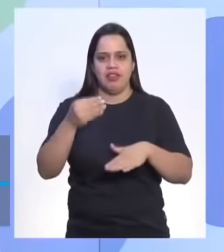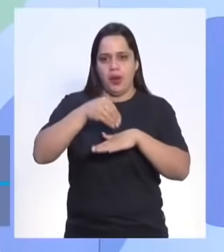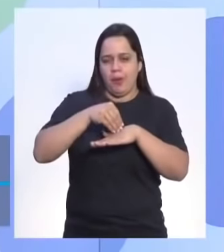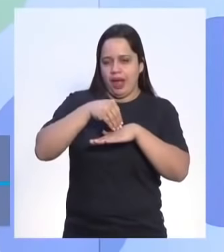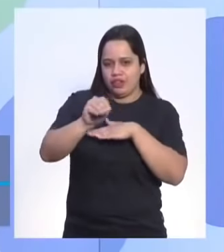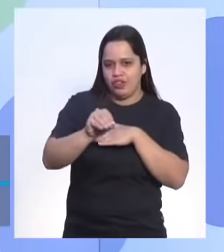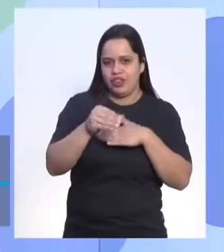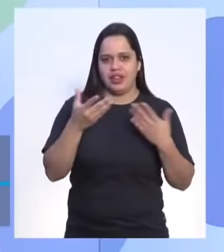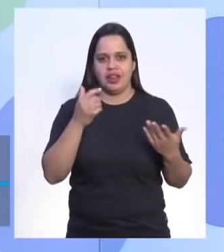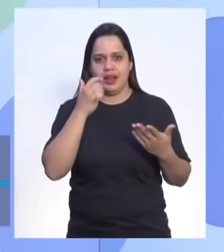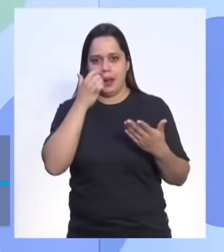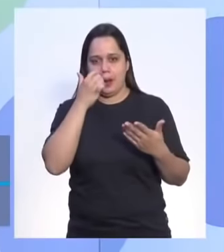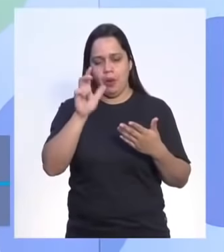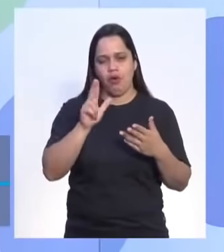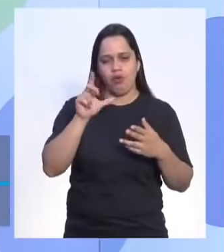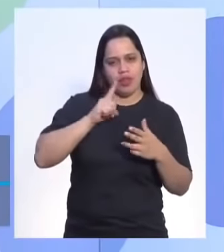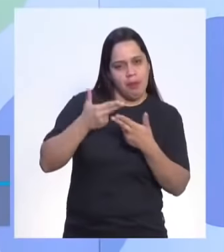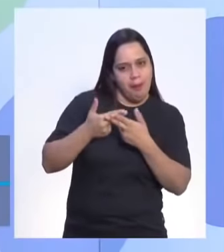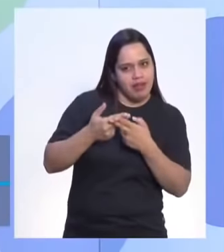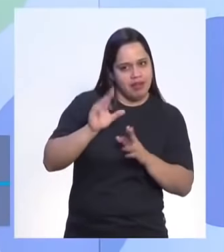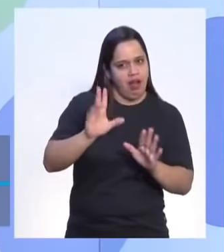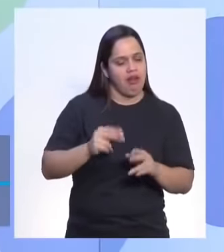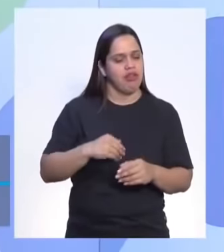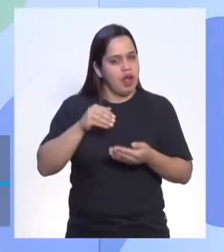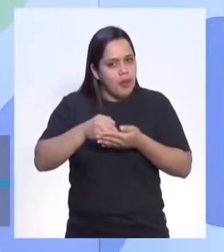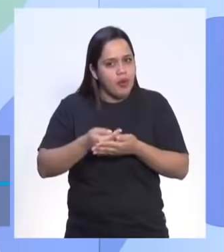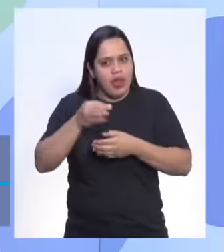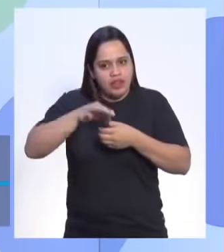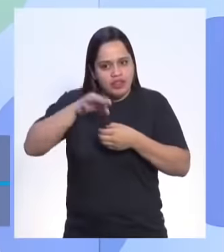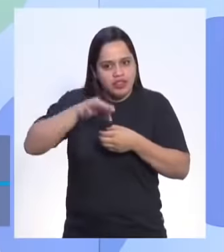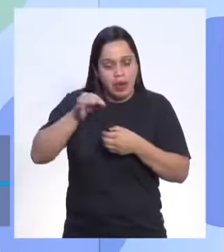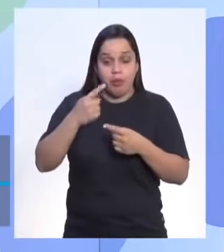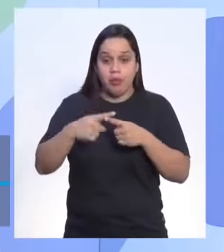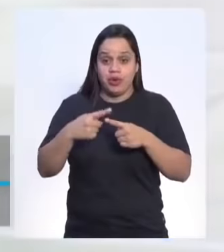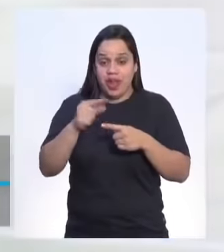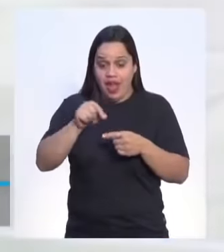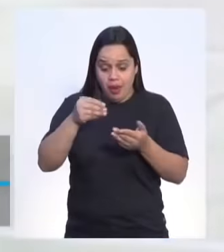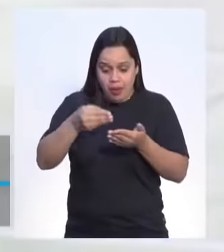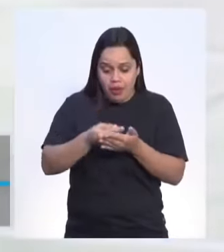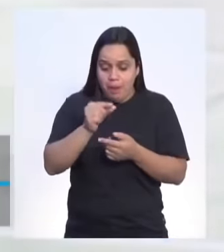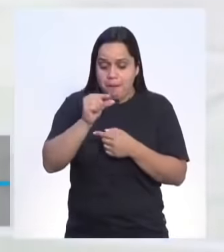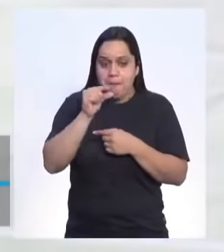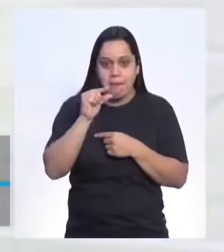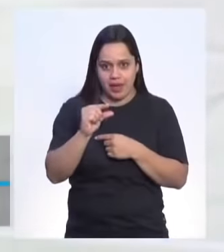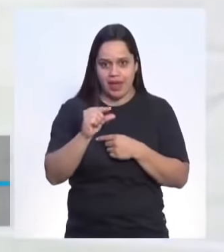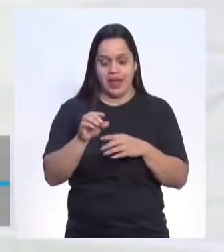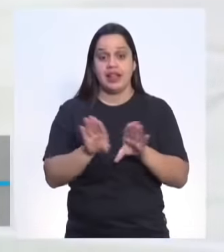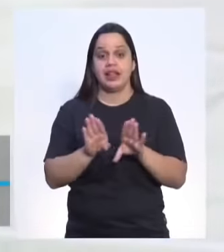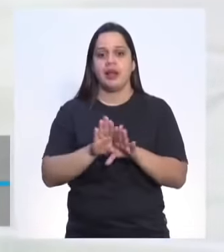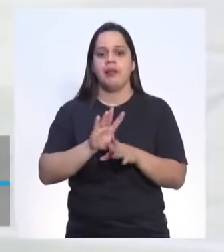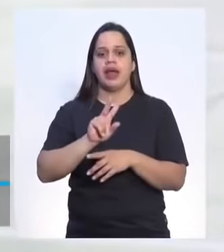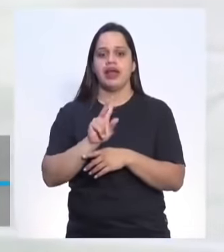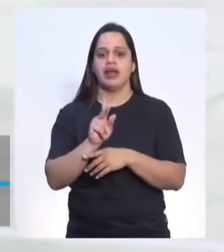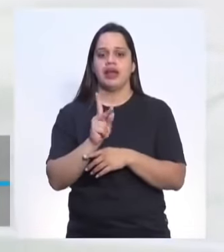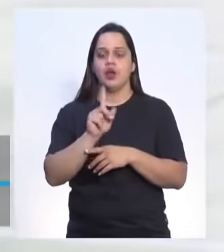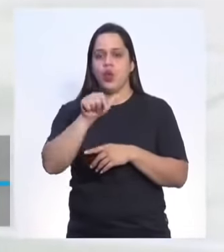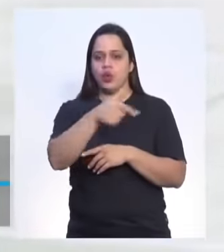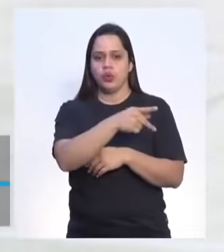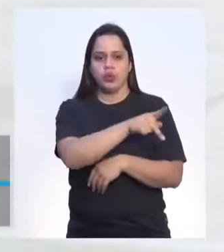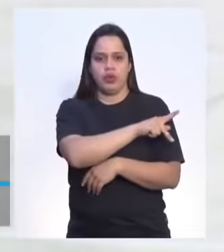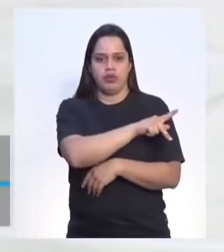interessante. Professor Vicente, ele colocou hidrômetro. O hidrômetro, boa, tá?